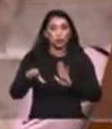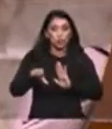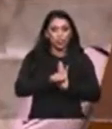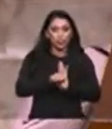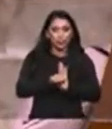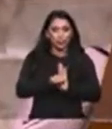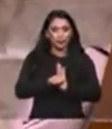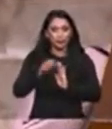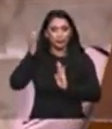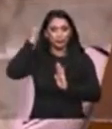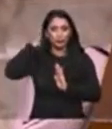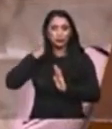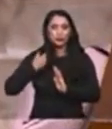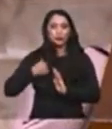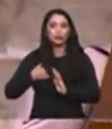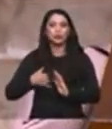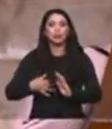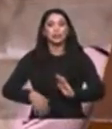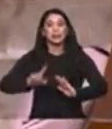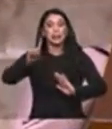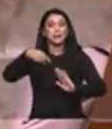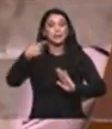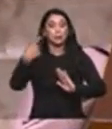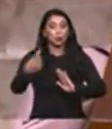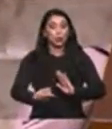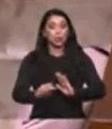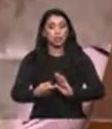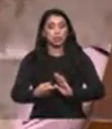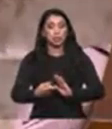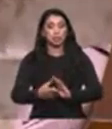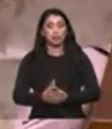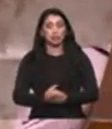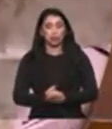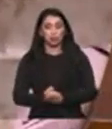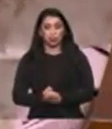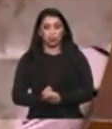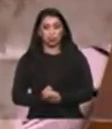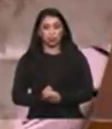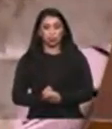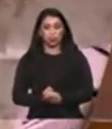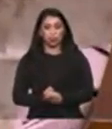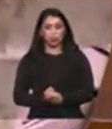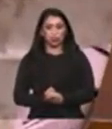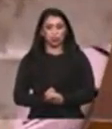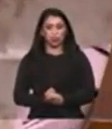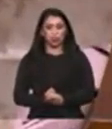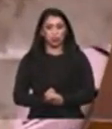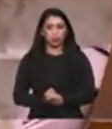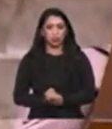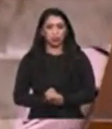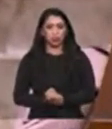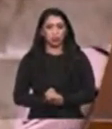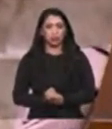Somente após a assegurada captura, essa captura é uma forma até um pouco ruim de falar, mas é o